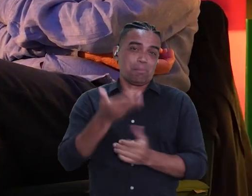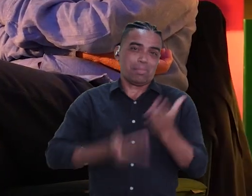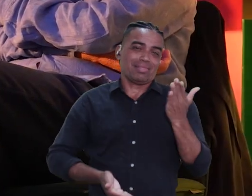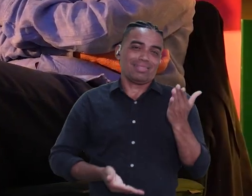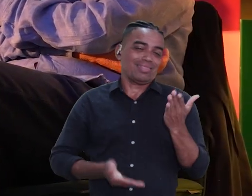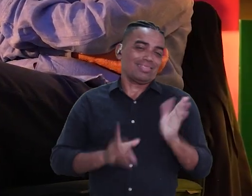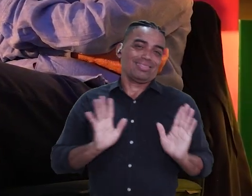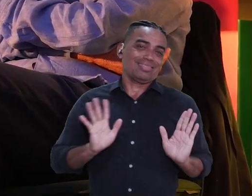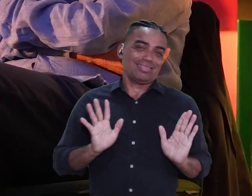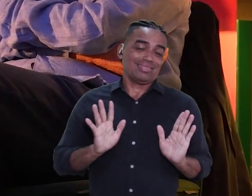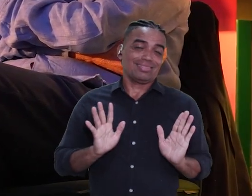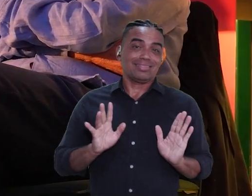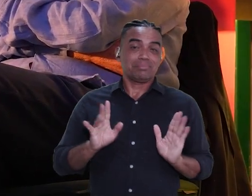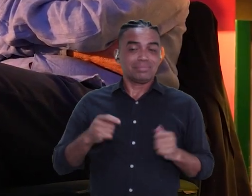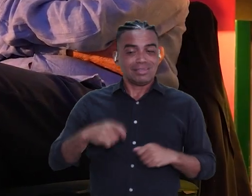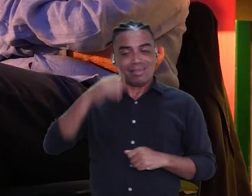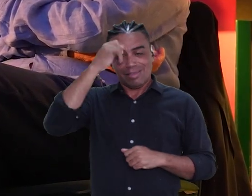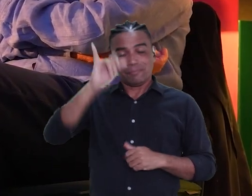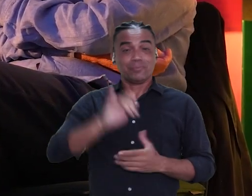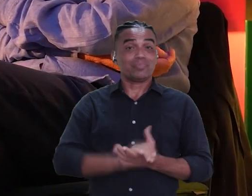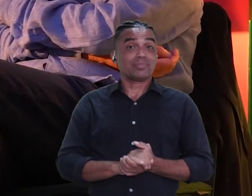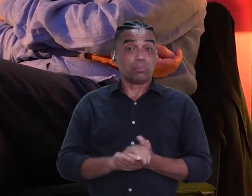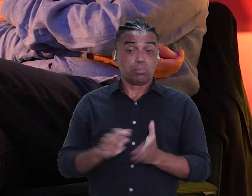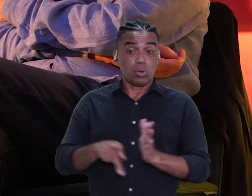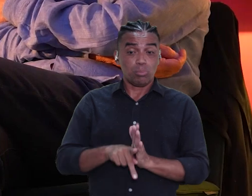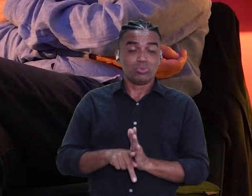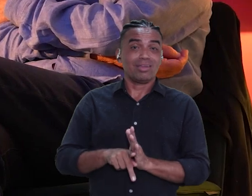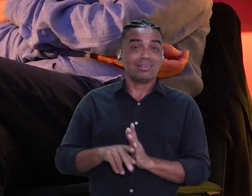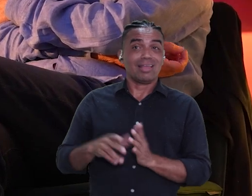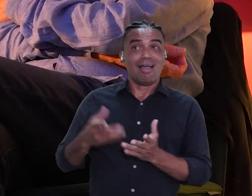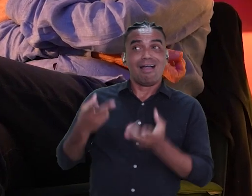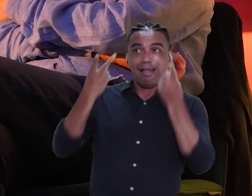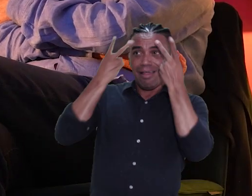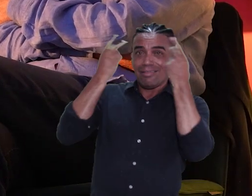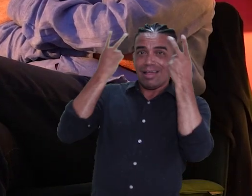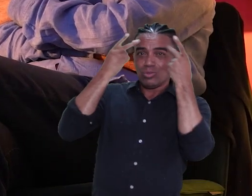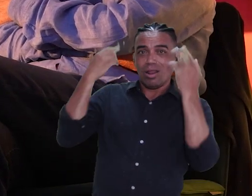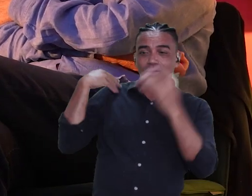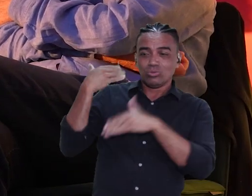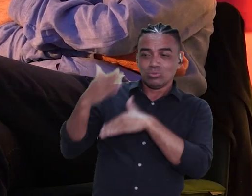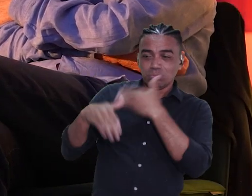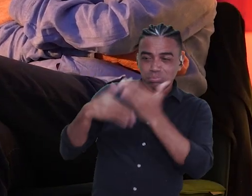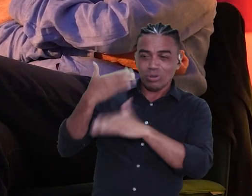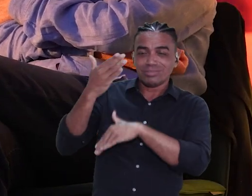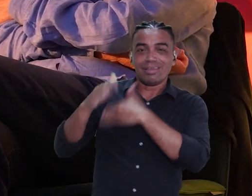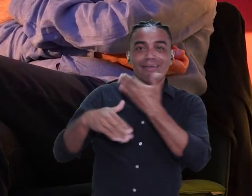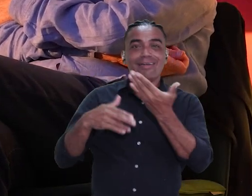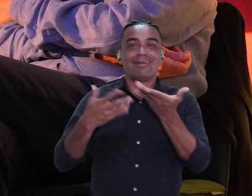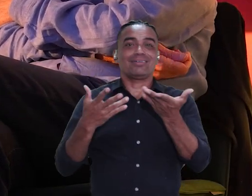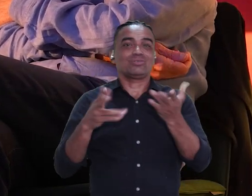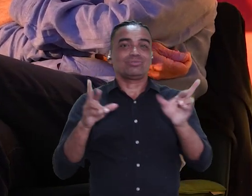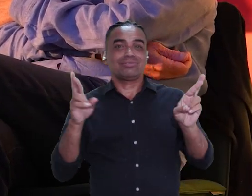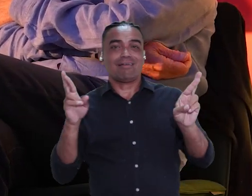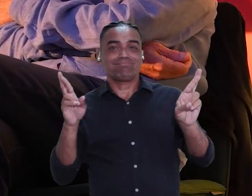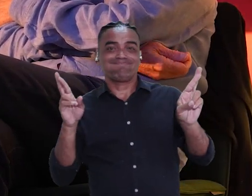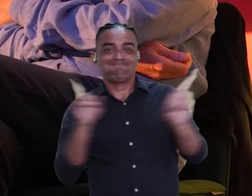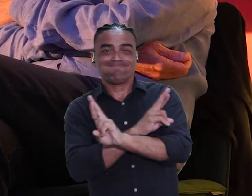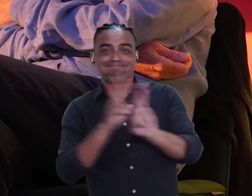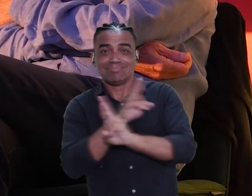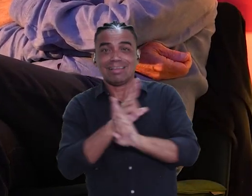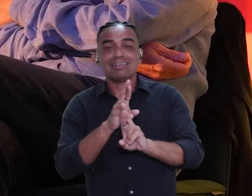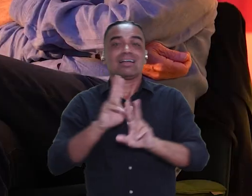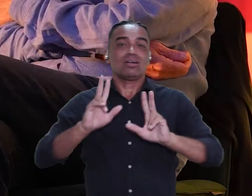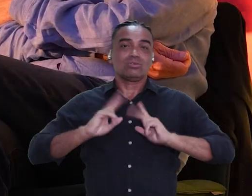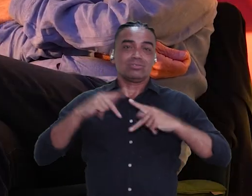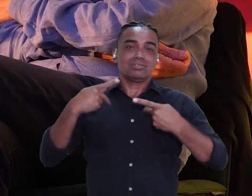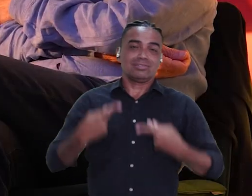me parece que é da natureza do processo, do relacionamento entre